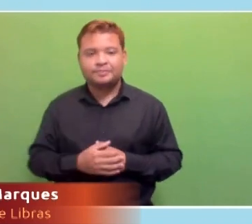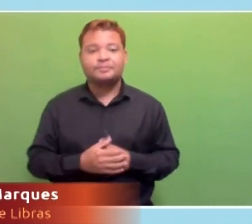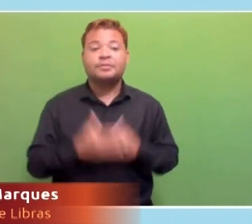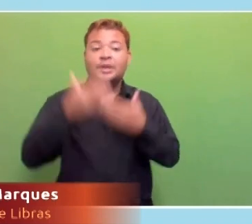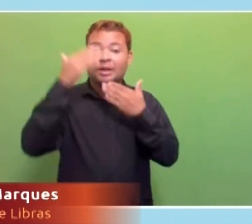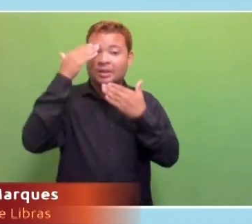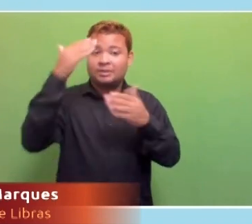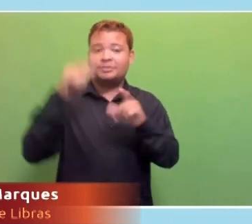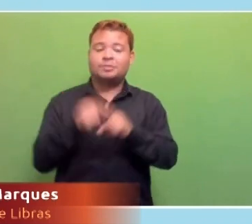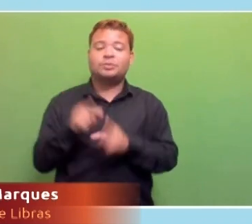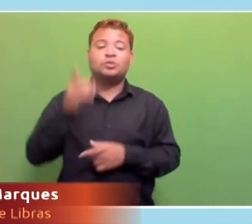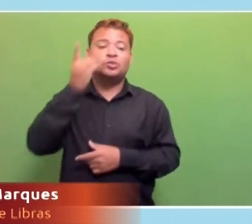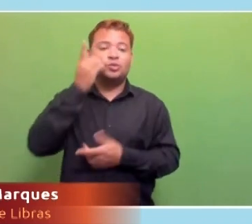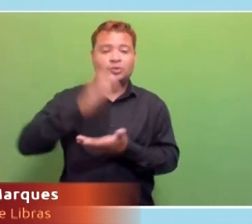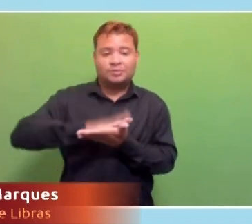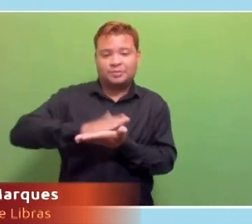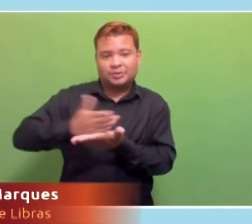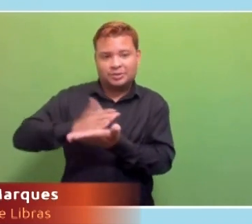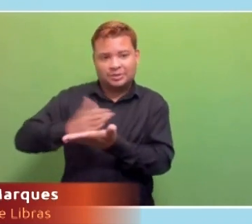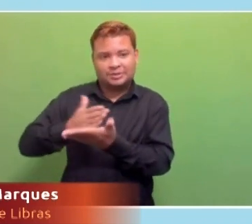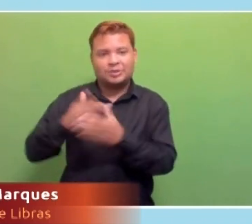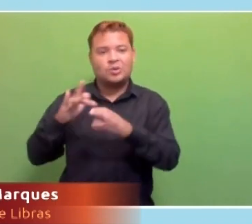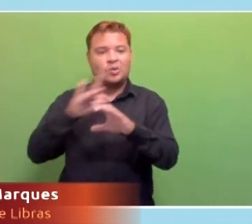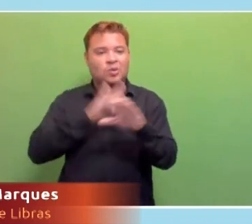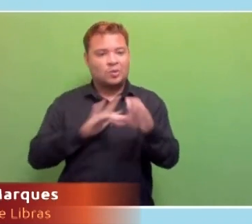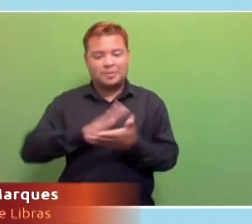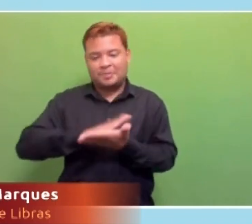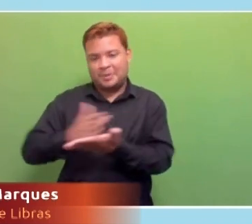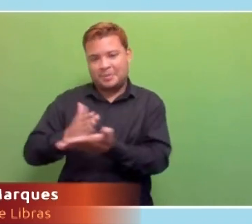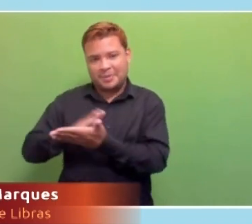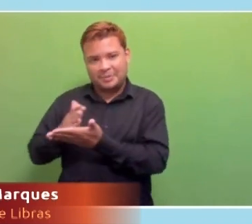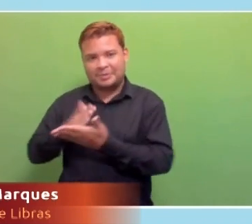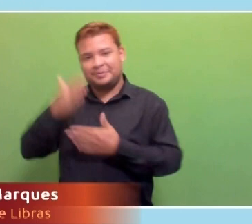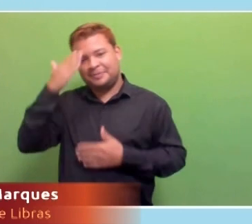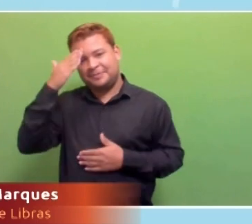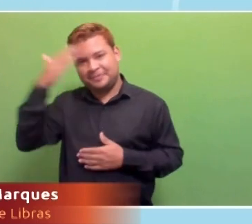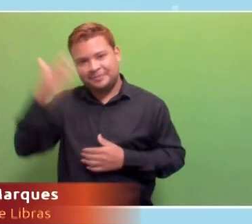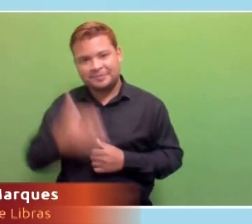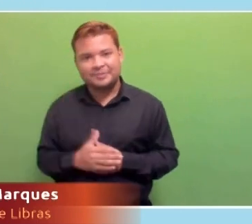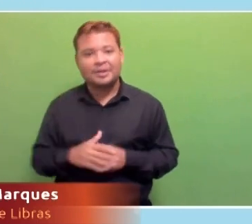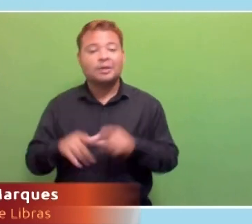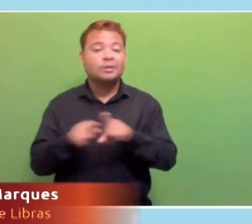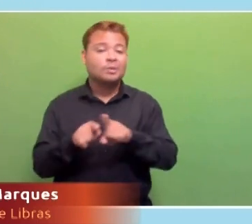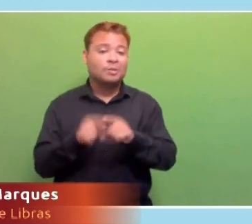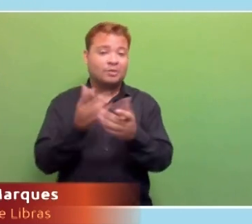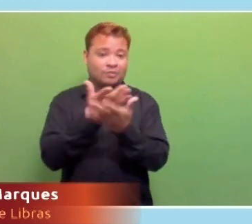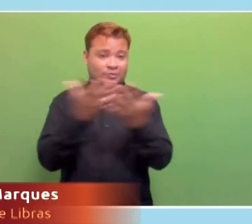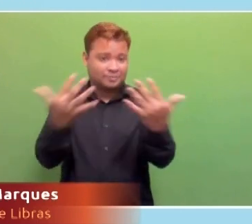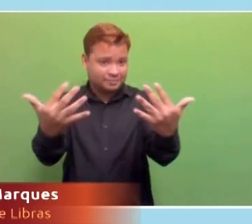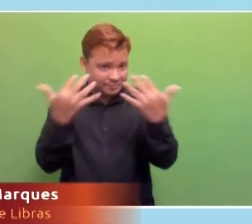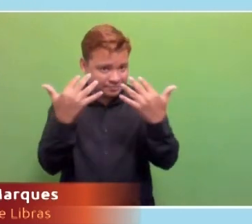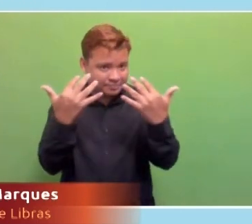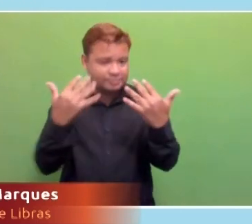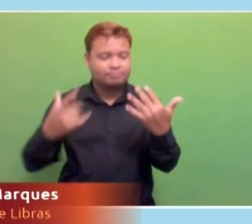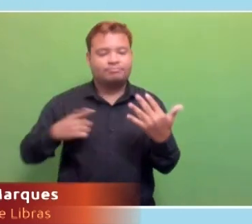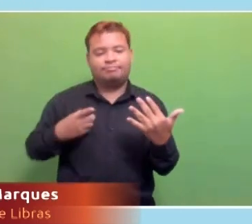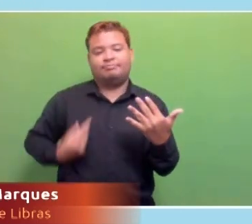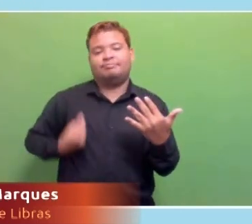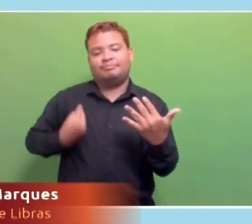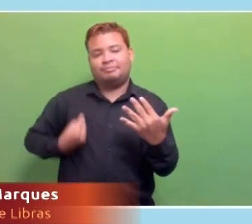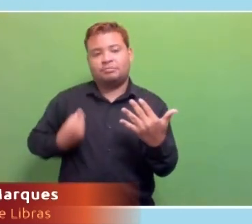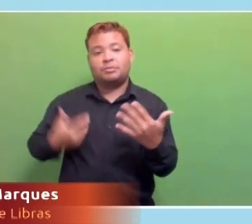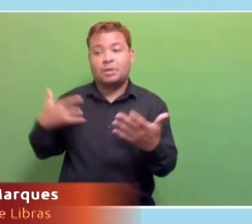também pela interpretação nesse programa, Diogo Marques, muito obrigada. Agradeço a você que está nos assistindo, que ficou até aqui nessa